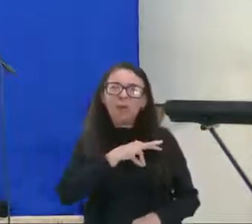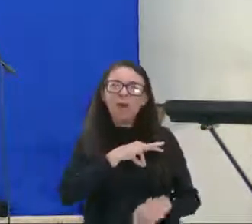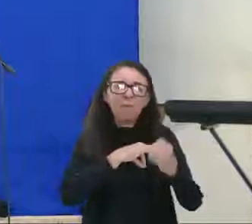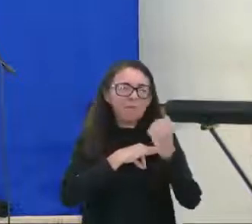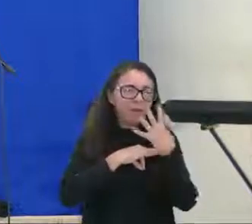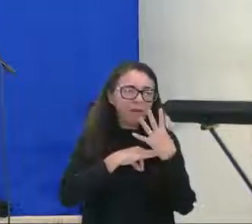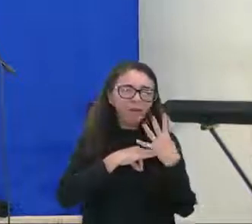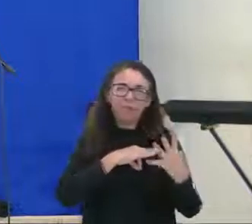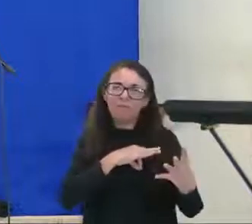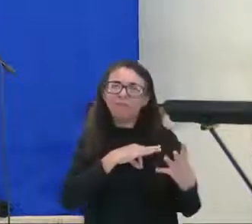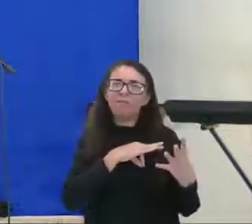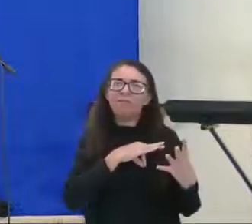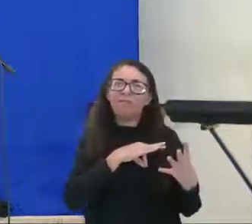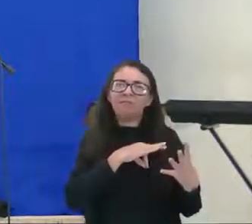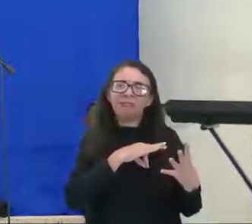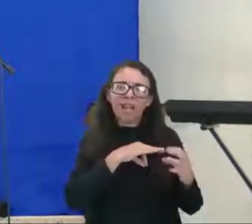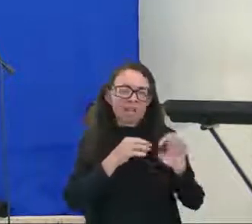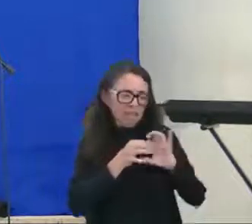minha.